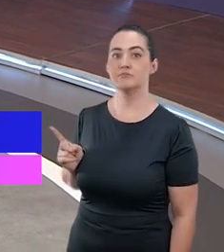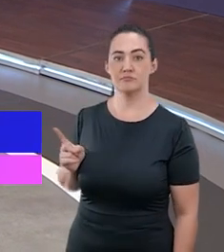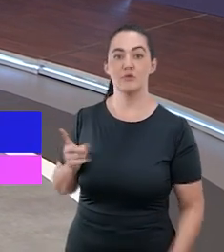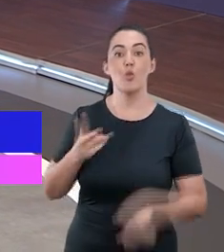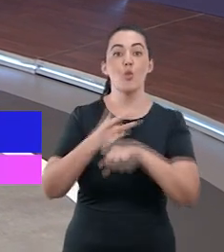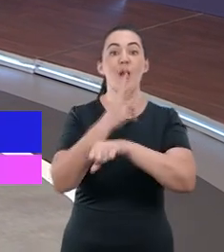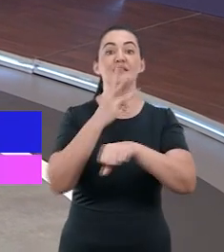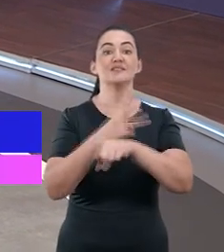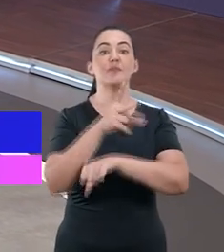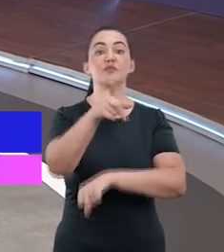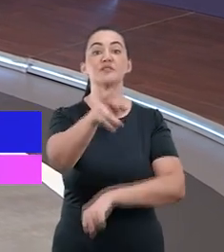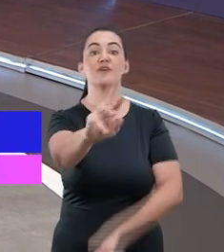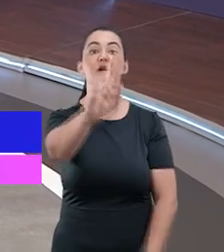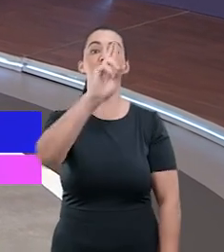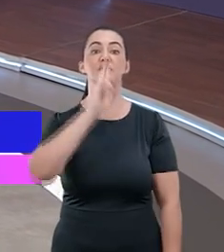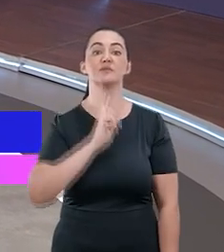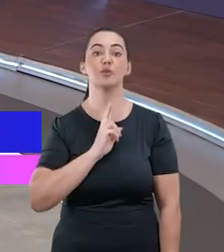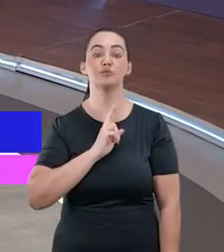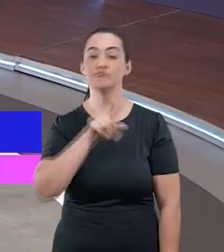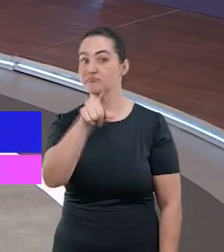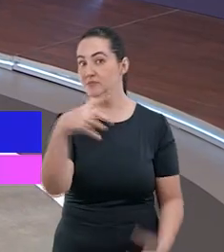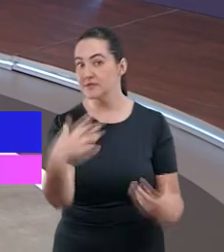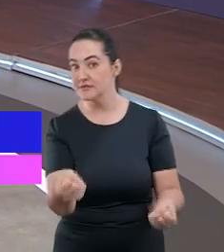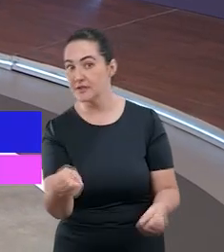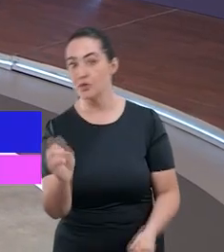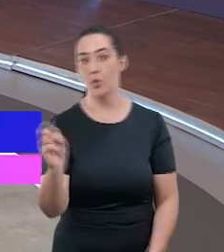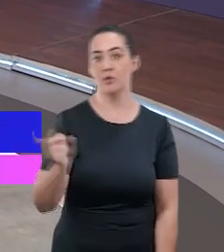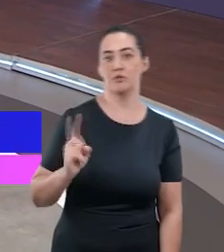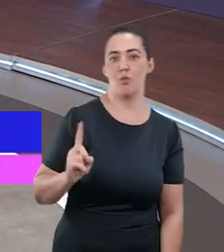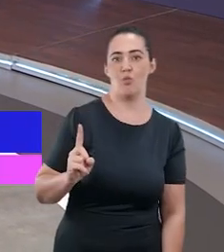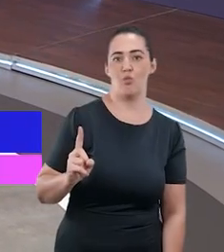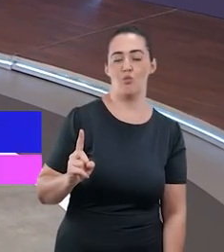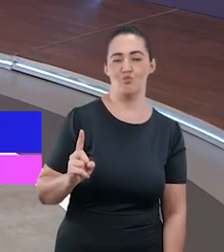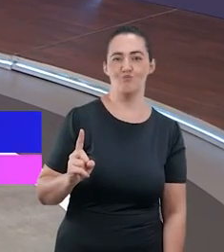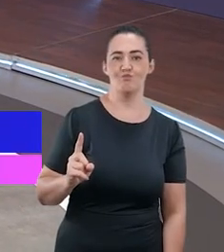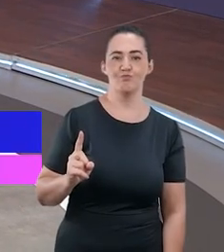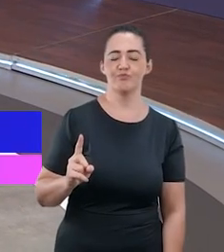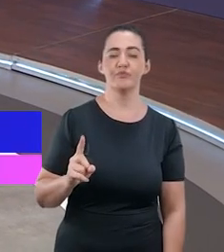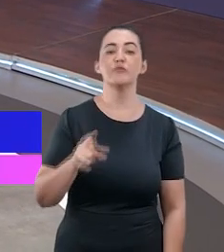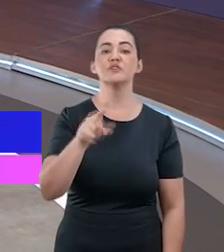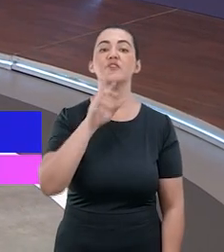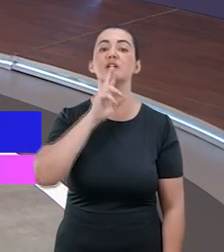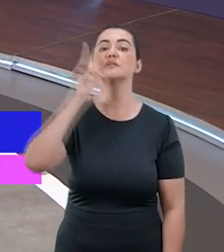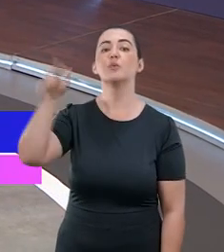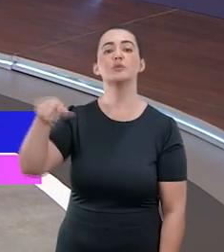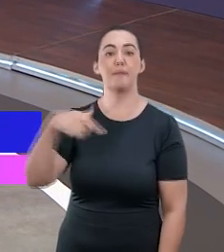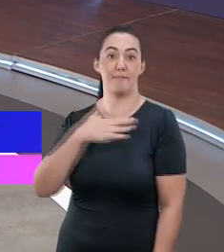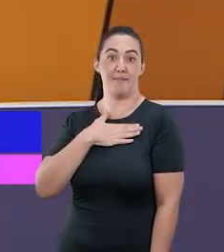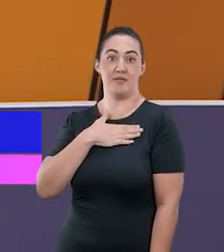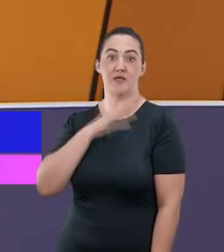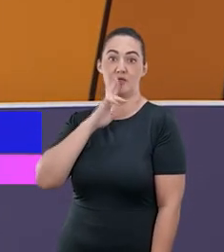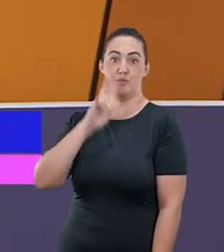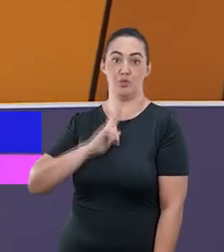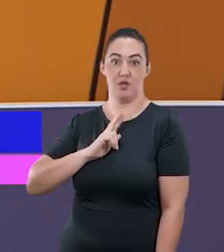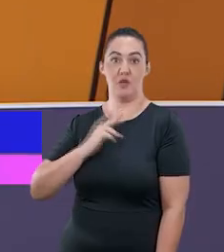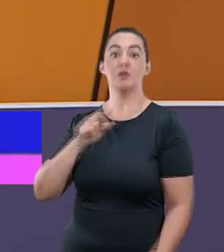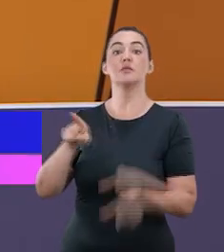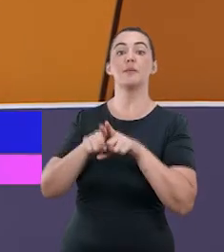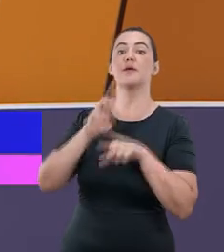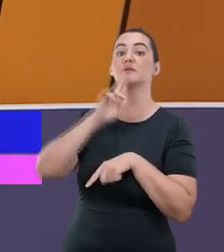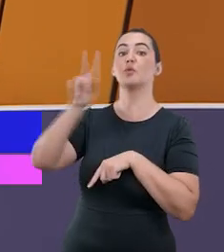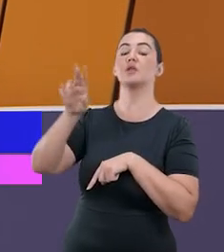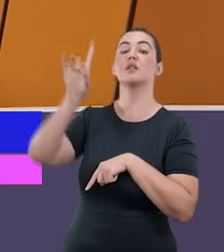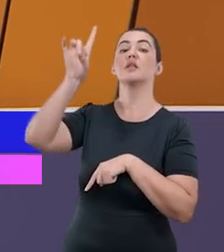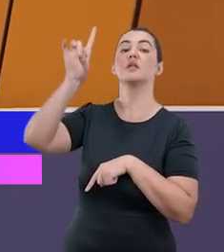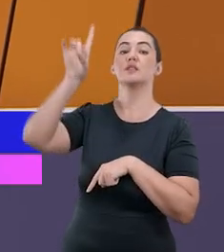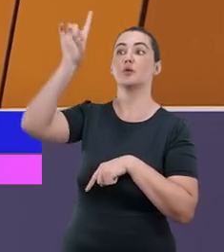para a sua decisão. É o WhatsApp para você dizer para Jesus agora o que é que você vai fazer. A nossa equipe está